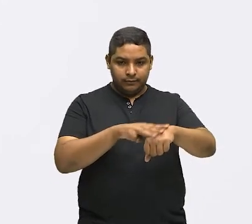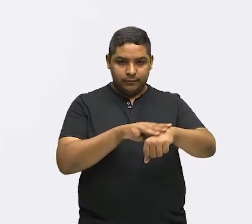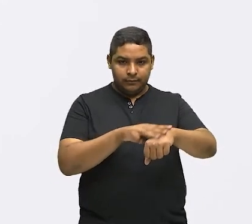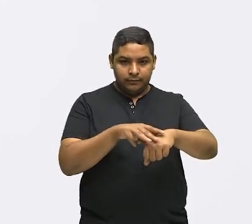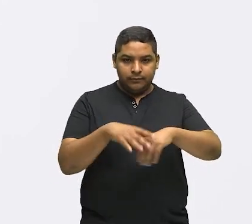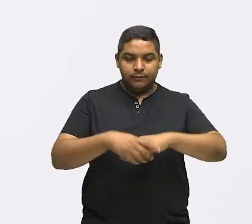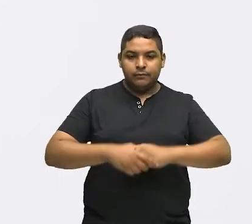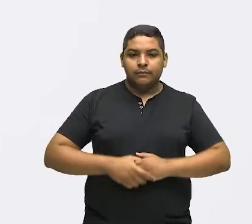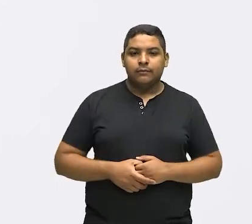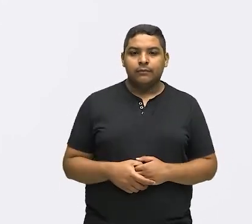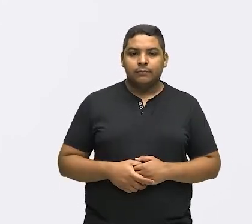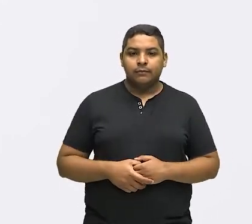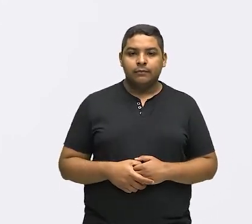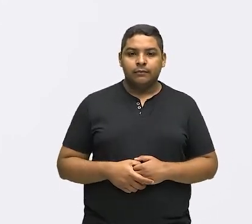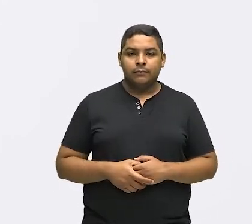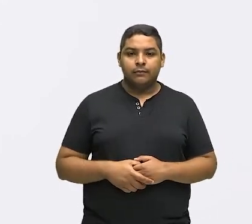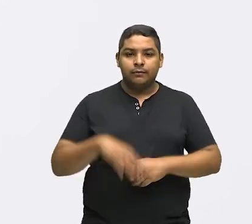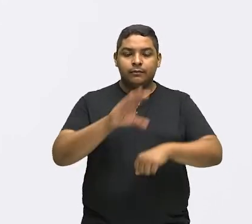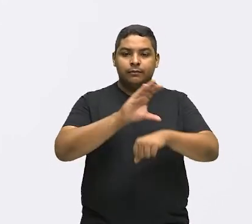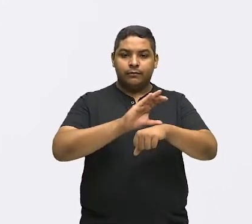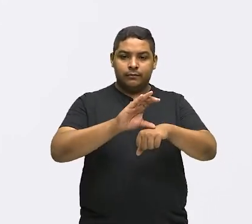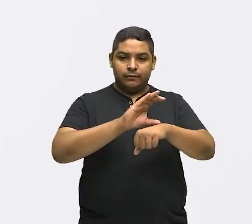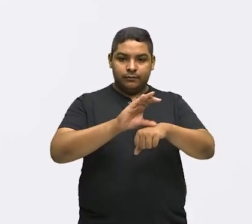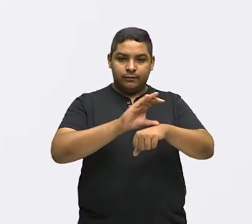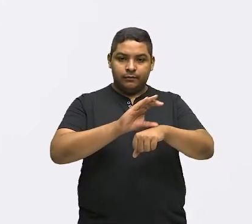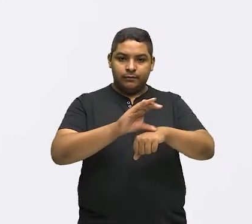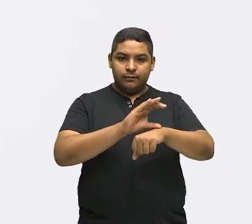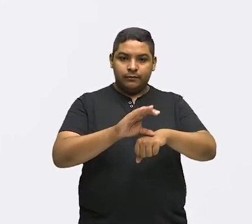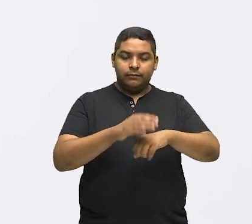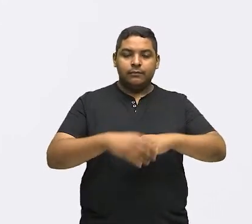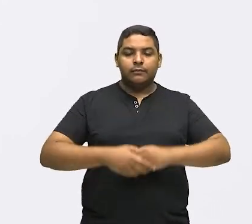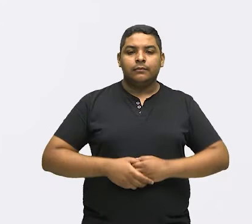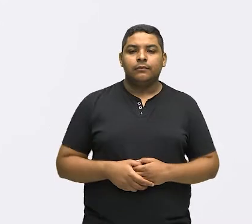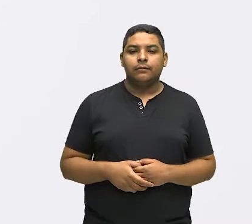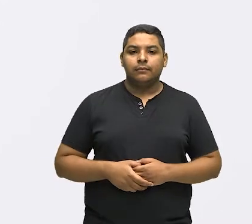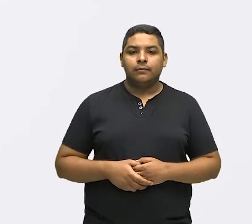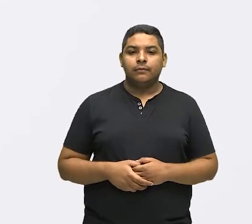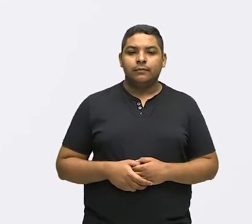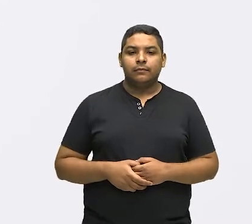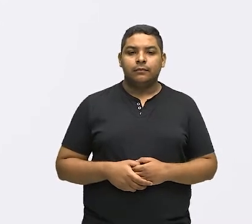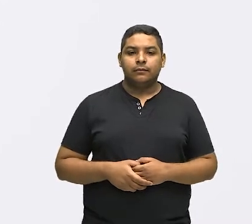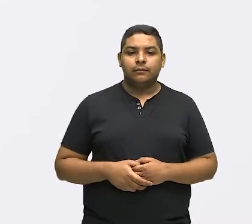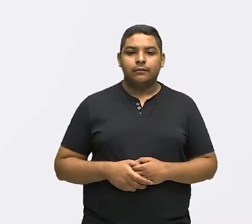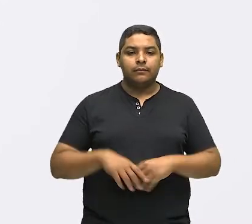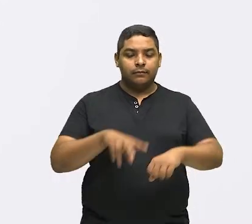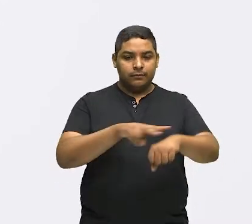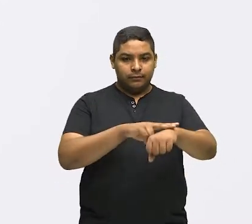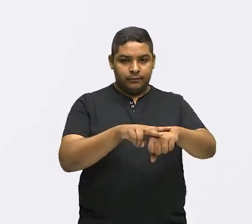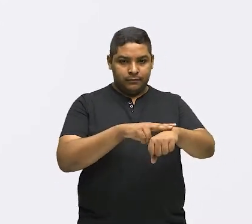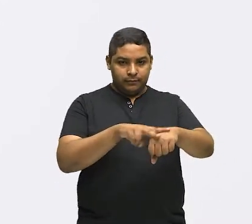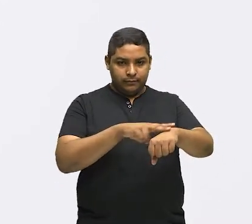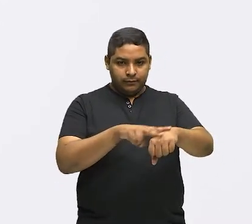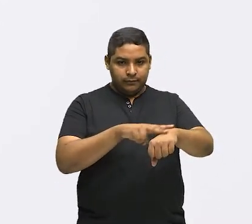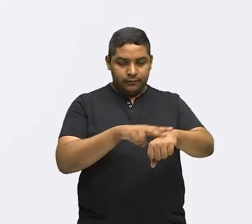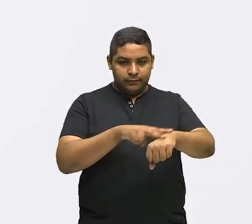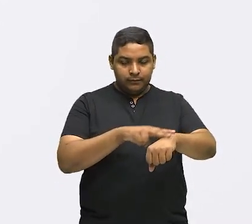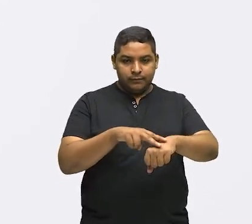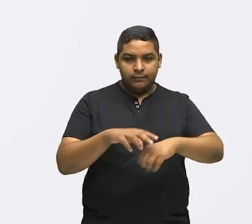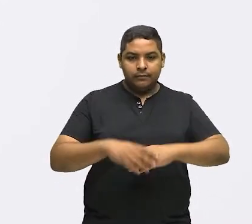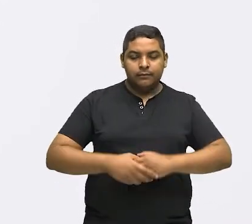gray, gray, cinza, green, green, que é o verde,